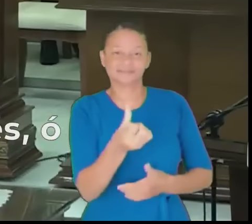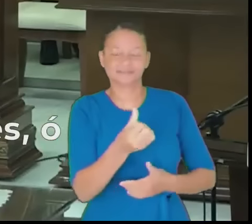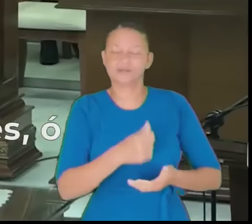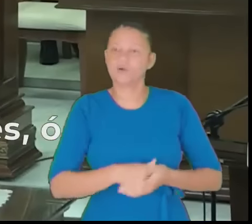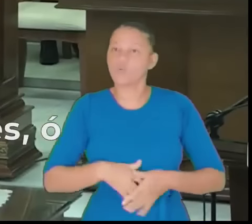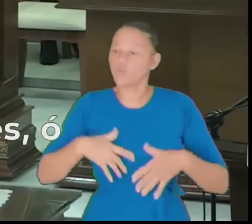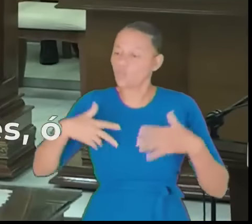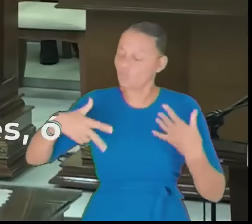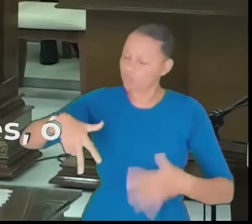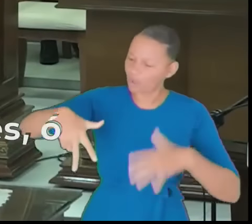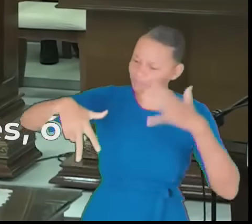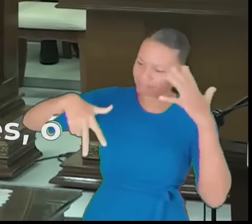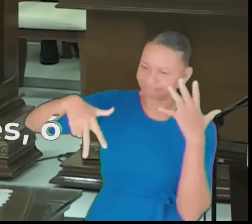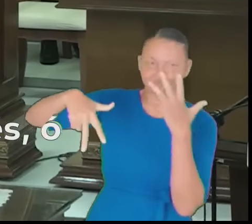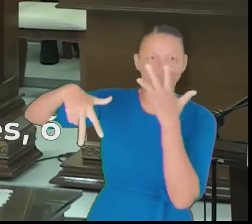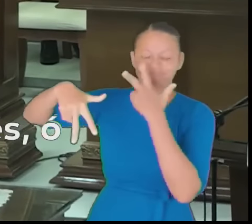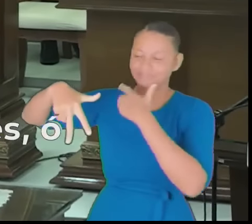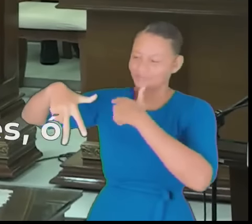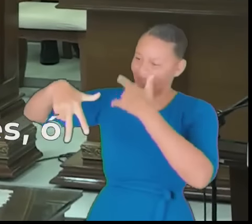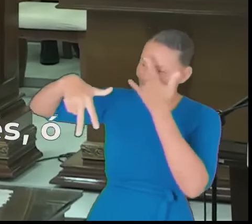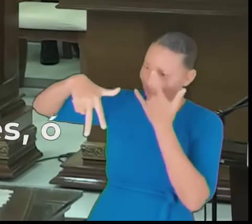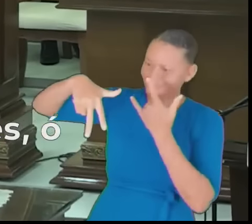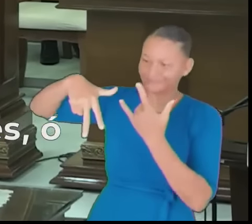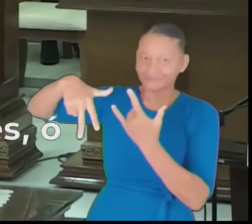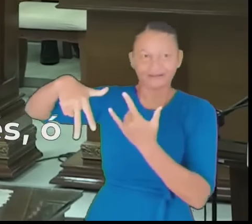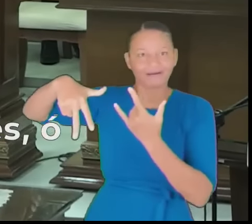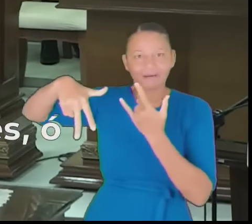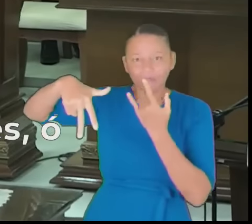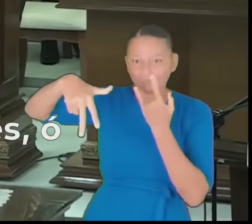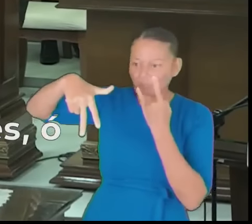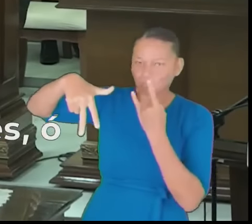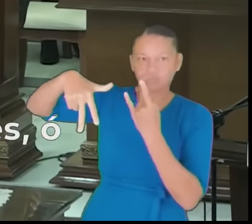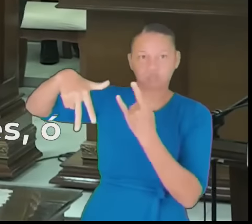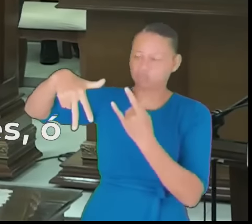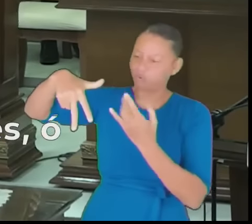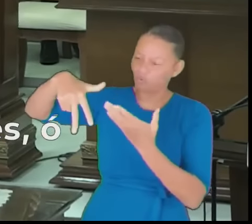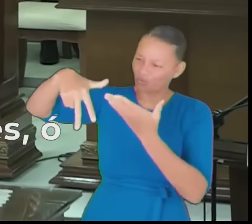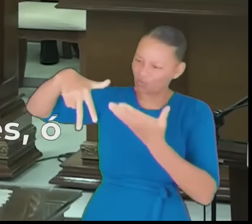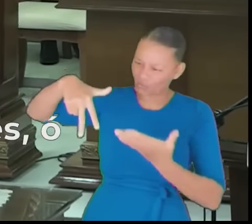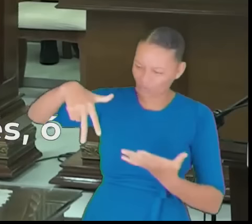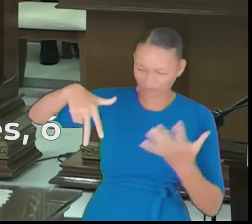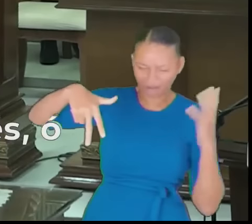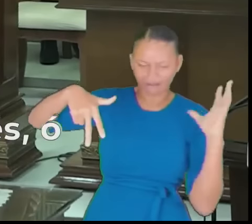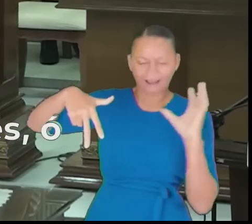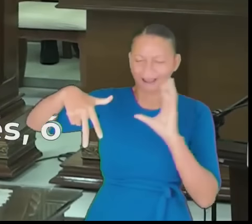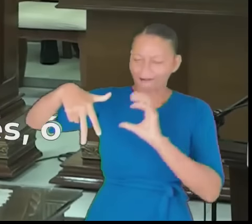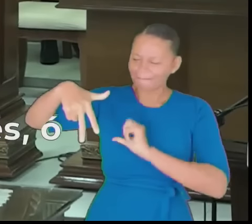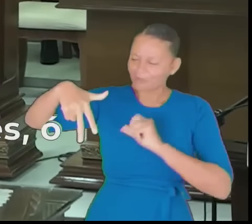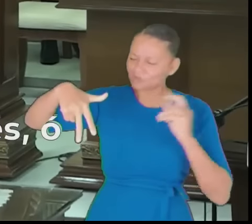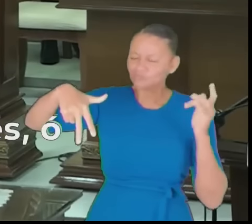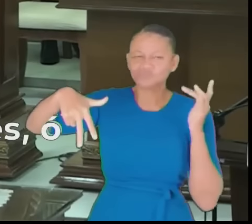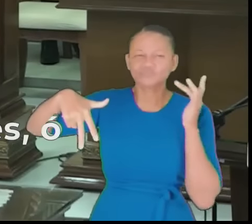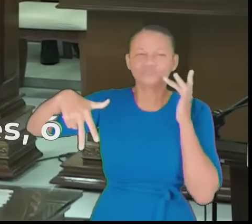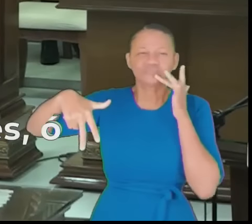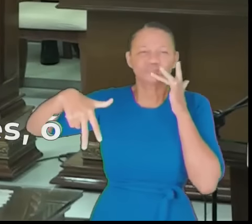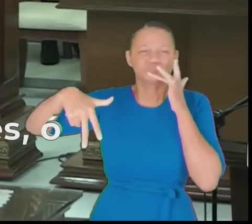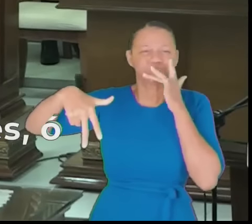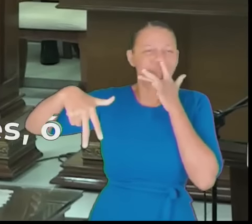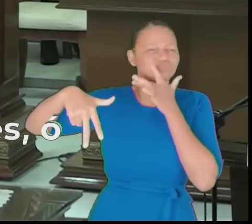quão aprazível és, ó amor em delícias.